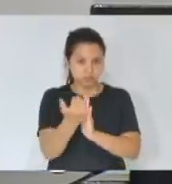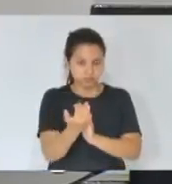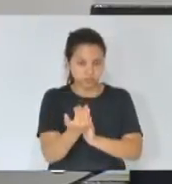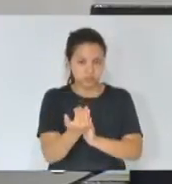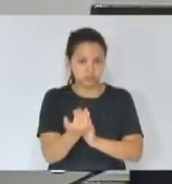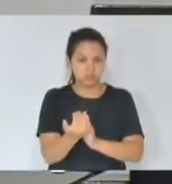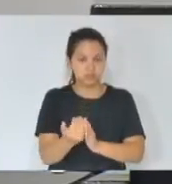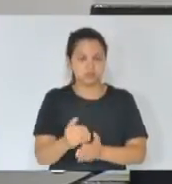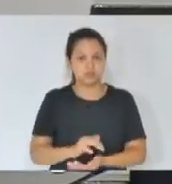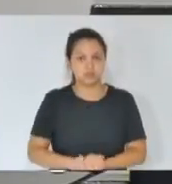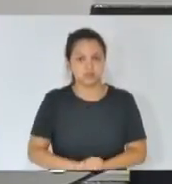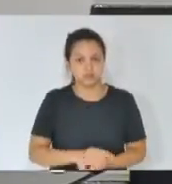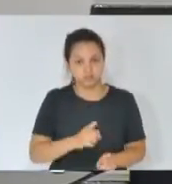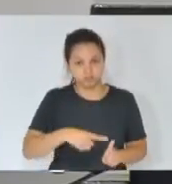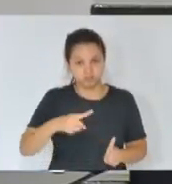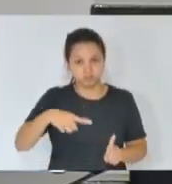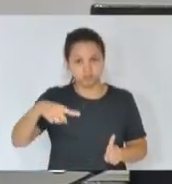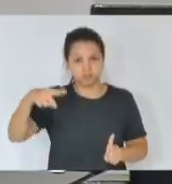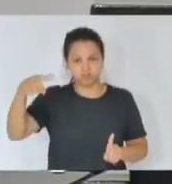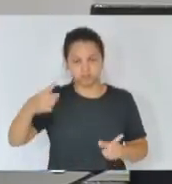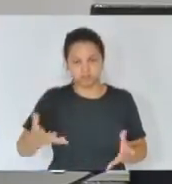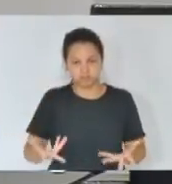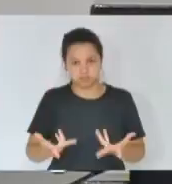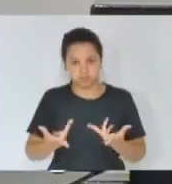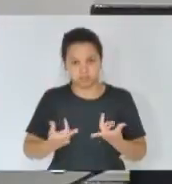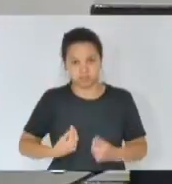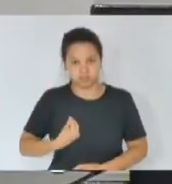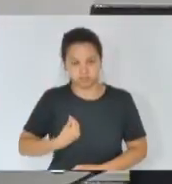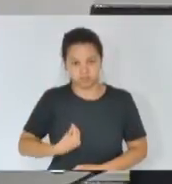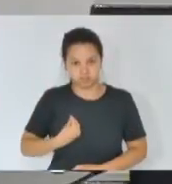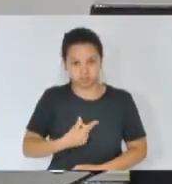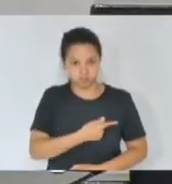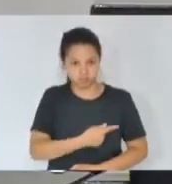dispara em qualidade de vida. O que que o governo do Estado tem contra Itajaí?